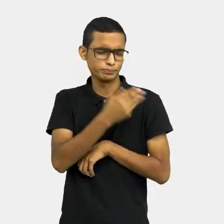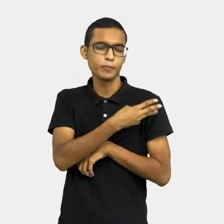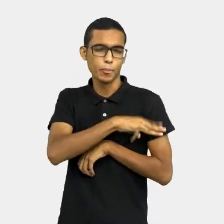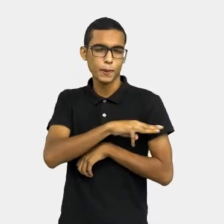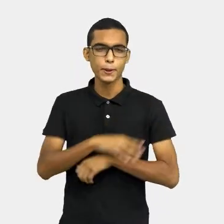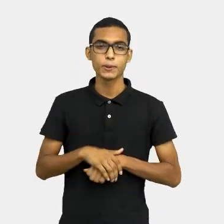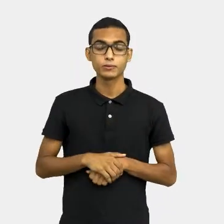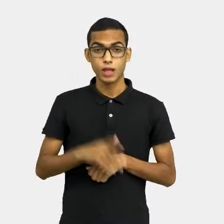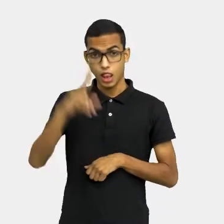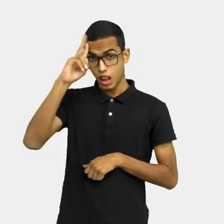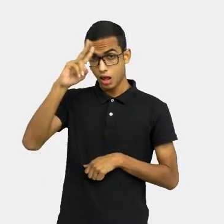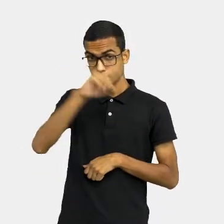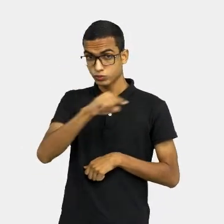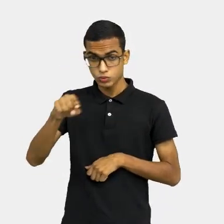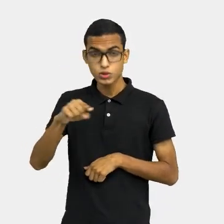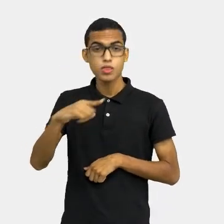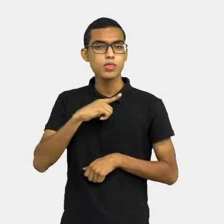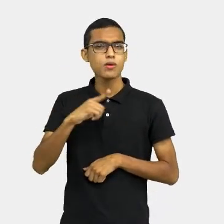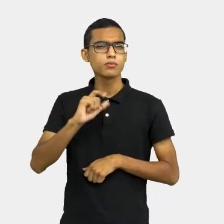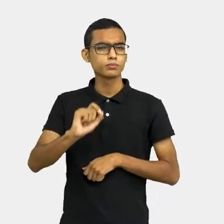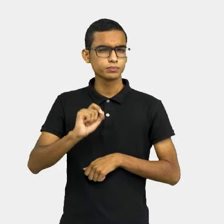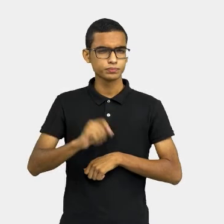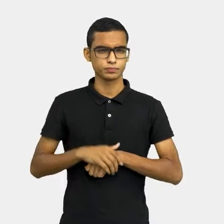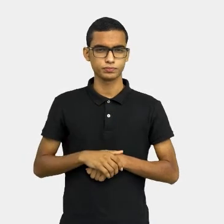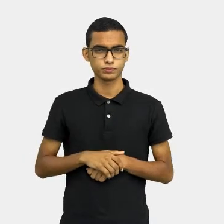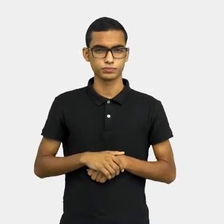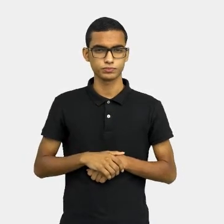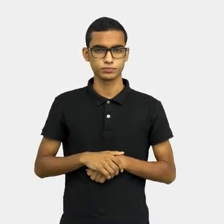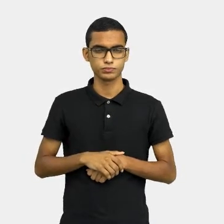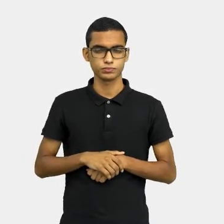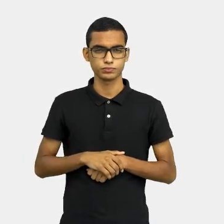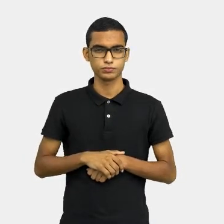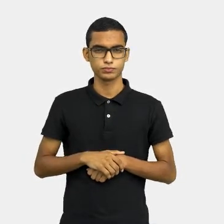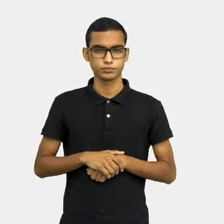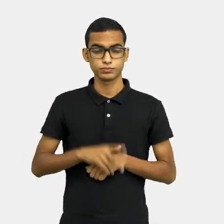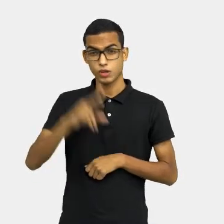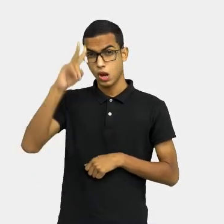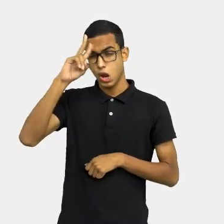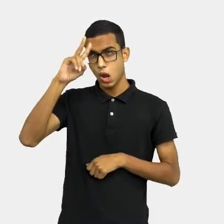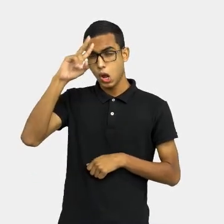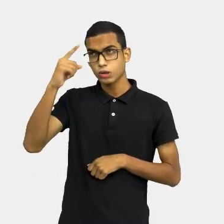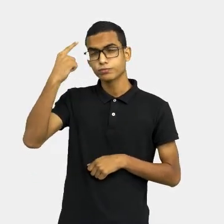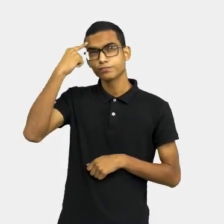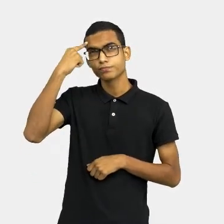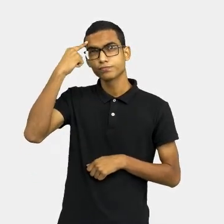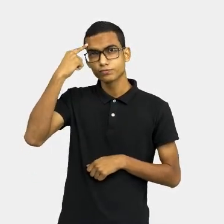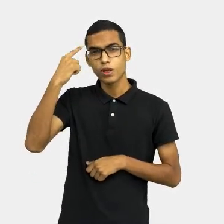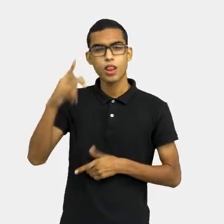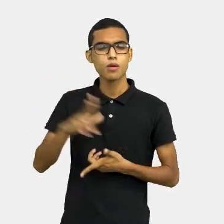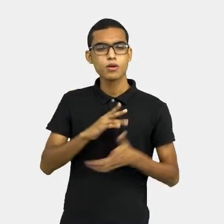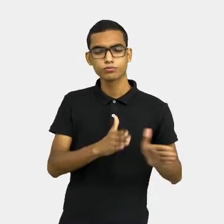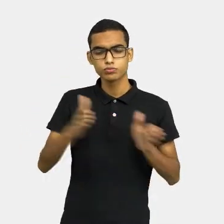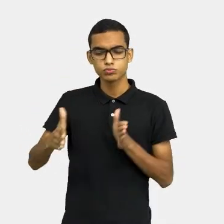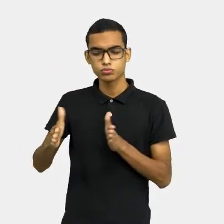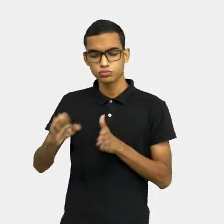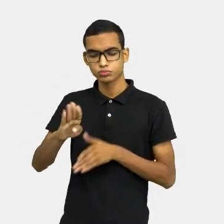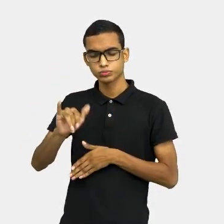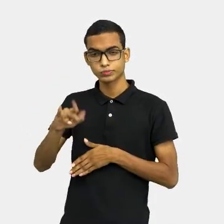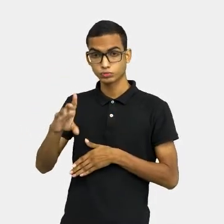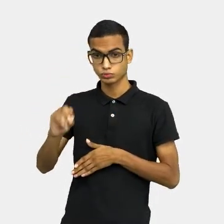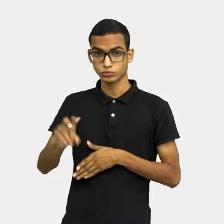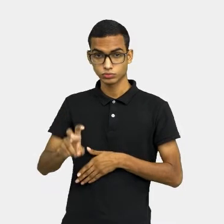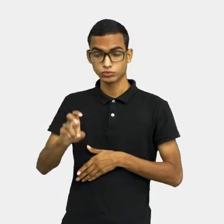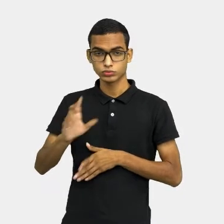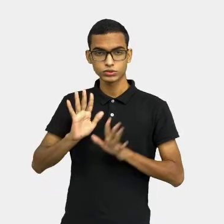terceira. Lembrem-se que vocês têm que lembrar das aulas do nosso bloco 5, que foi encerrado agora, tá